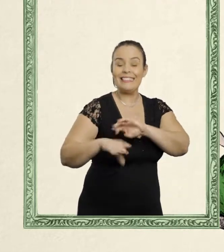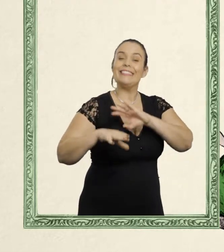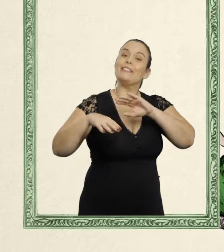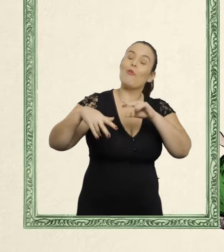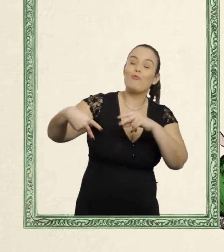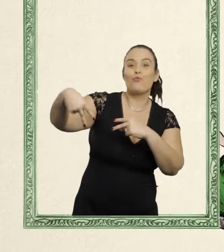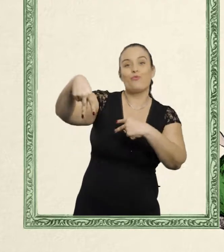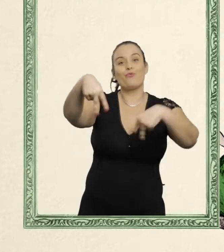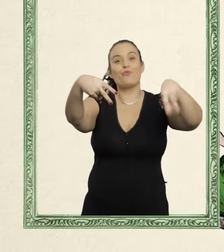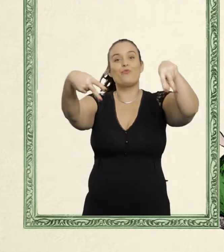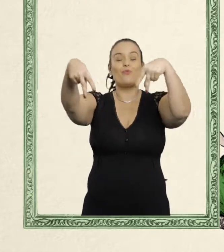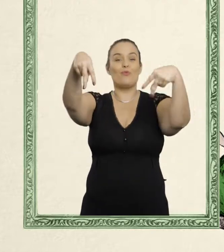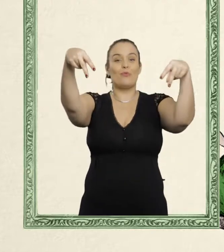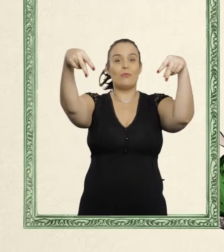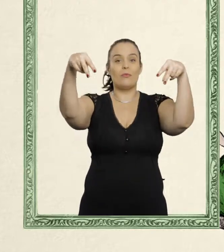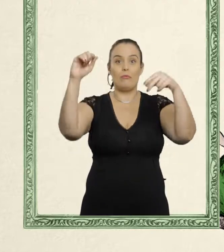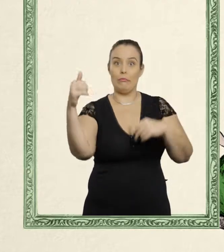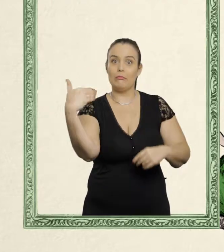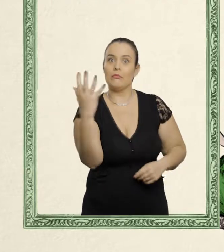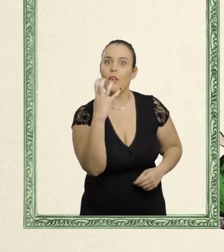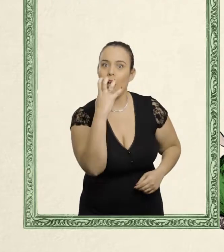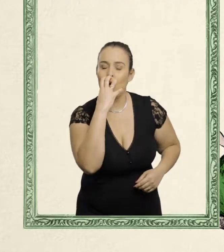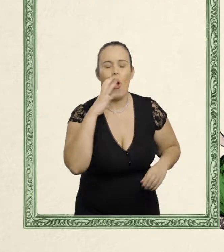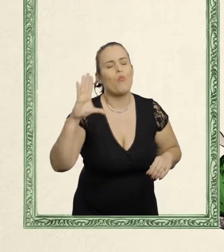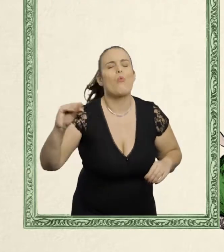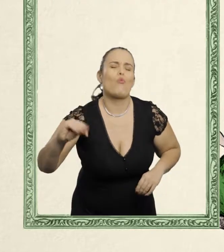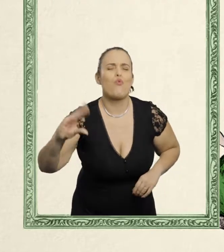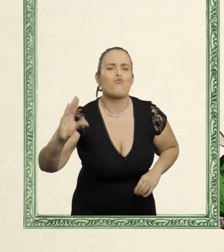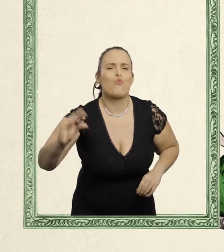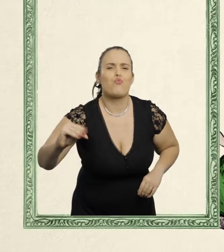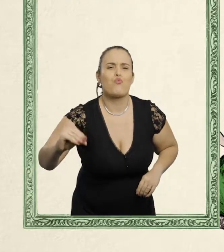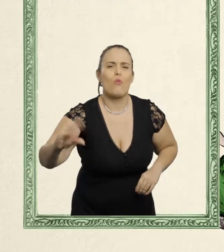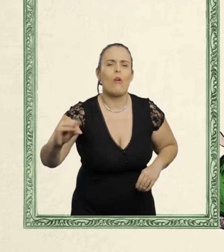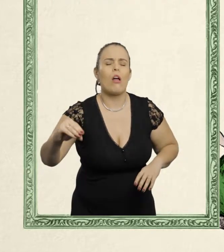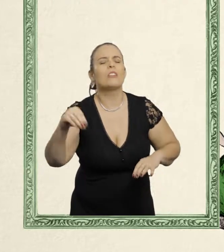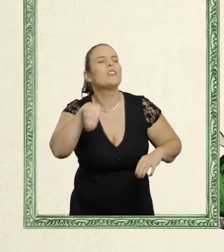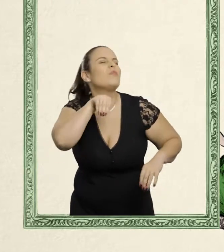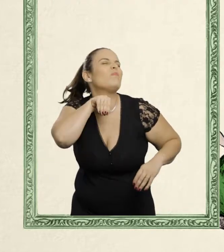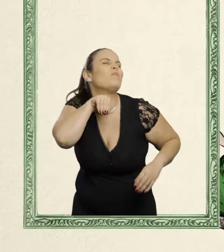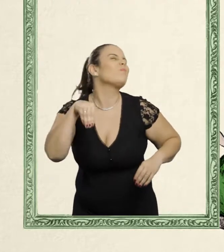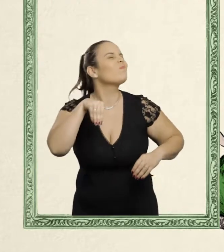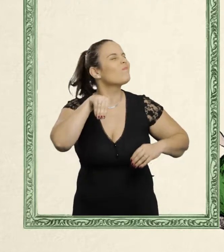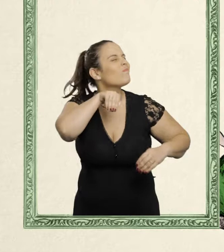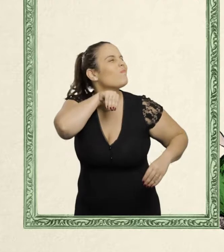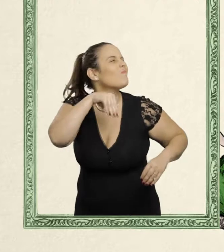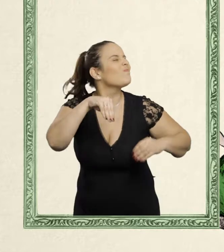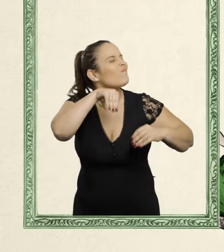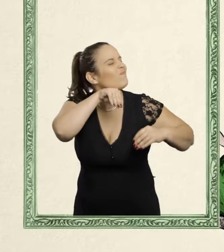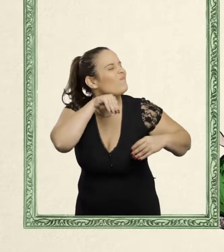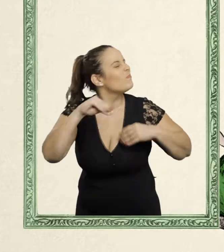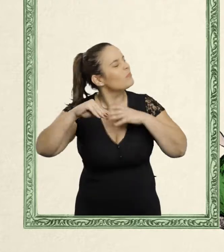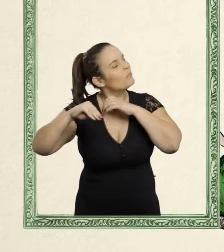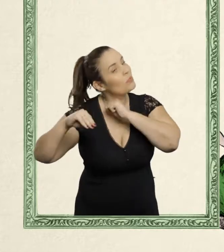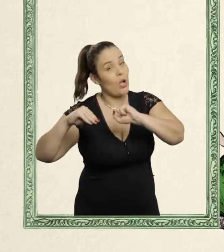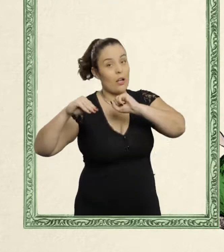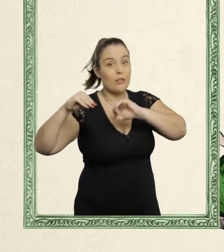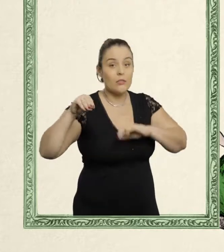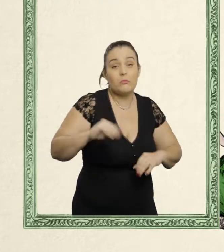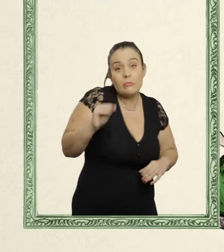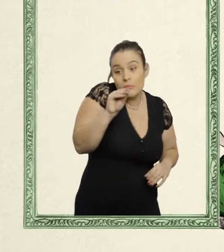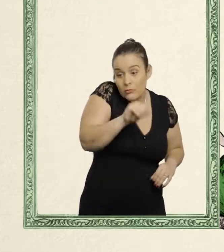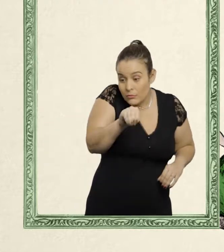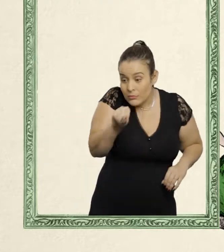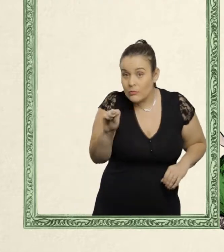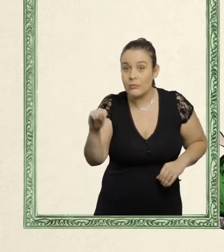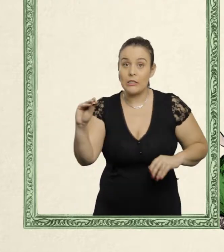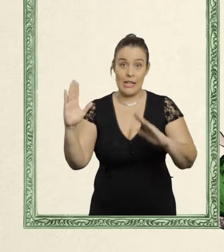irmãos. Lá fora, Naná não parava de latir. Naná conseguiu se soltar. Ela foi chamar o senhor e a Sra. Darling